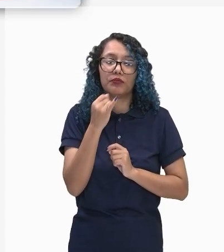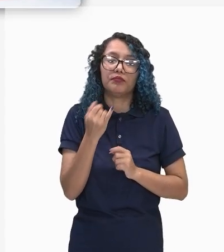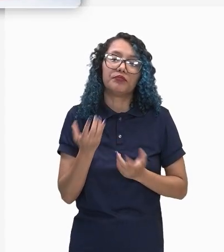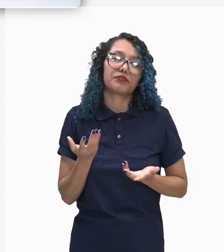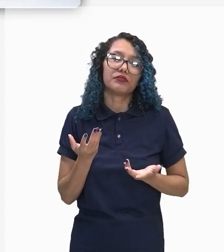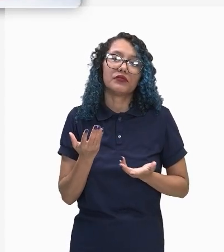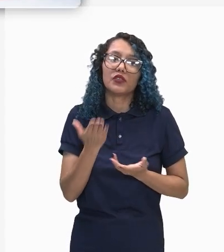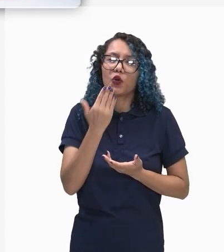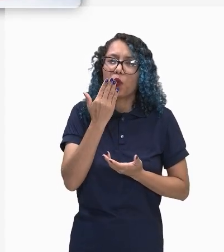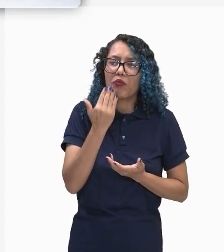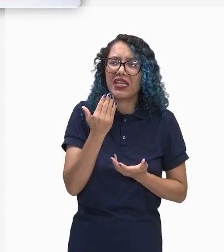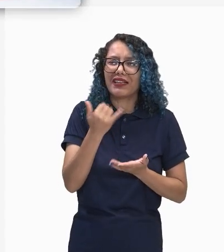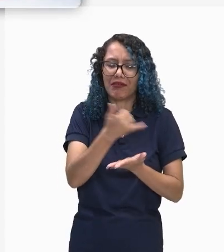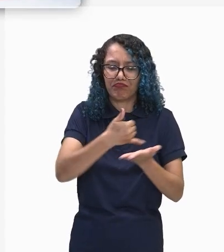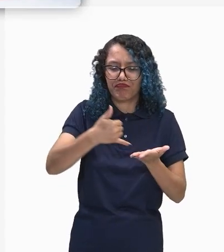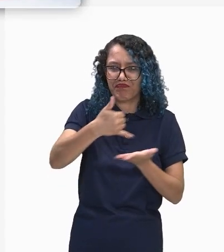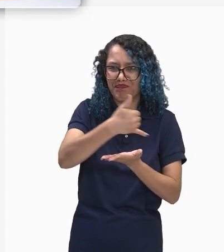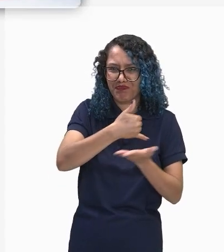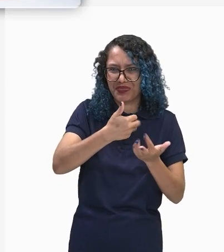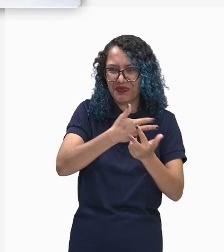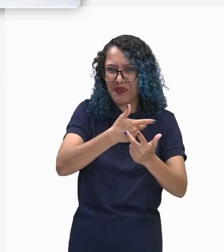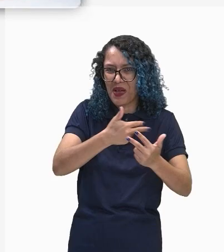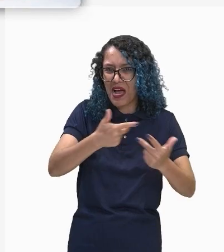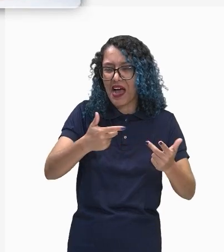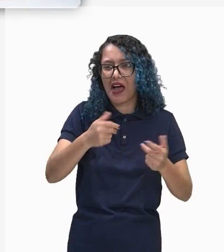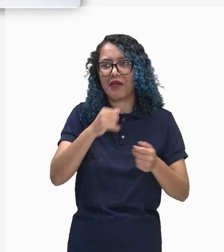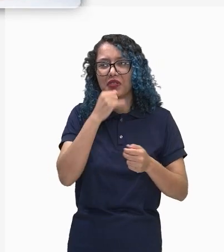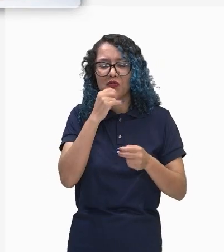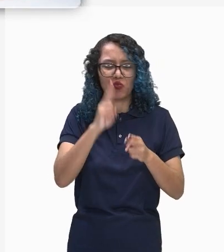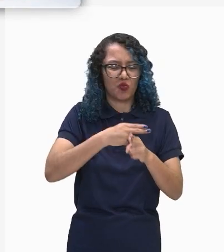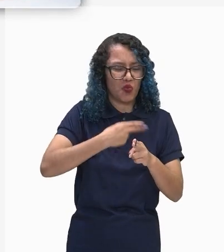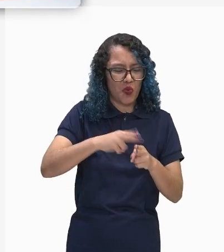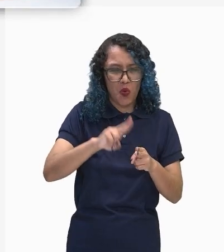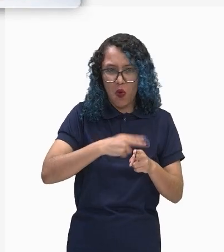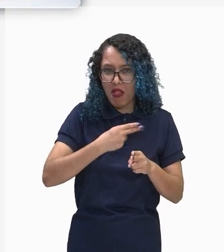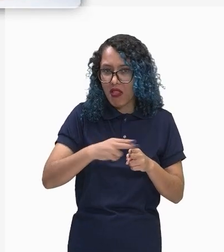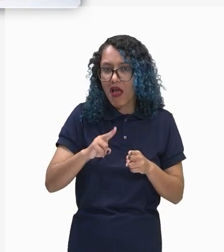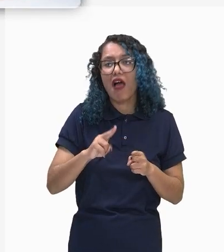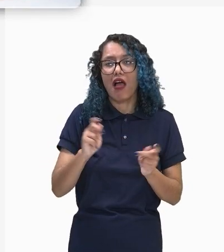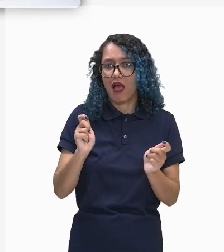muito gordurosos, né, abusa ali do chocolate, por exemplo, isso